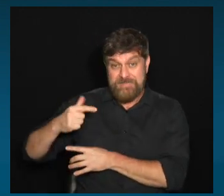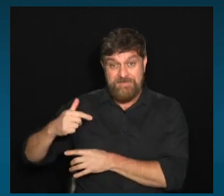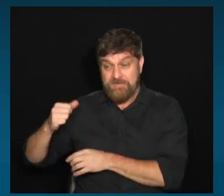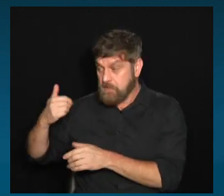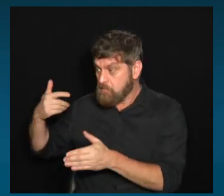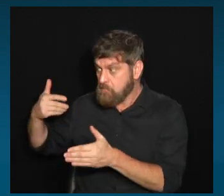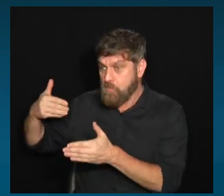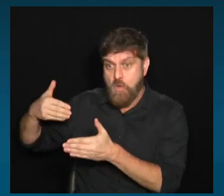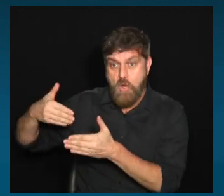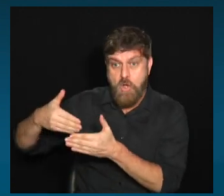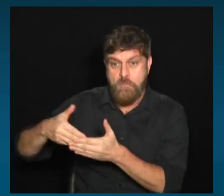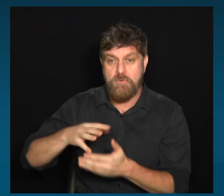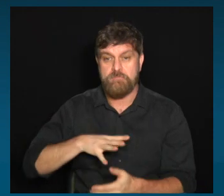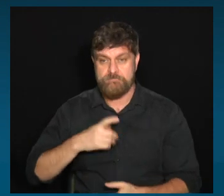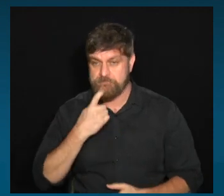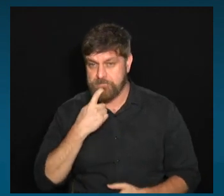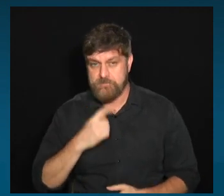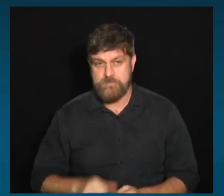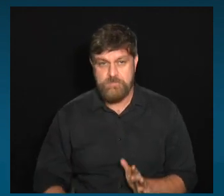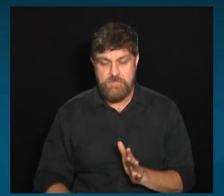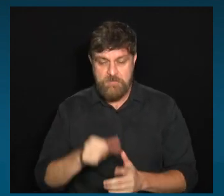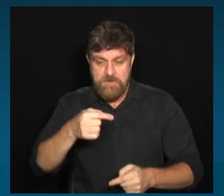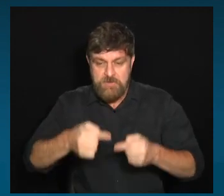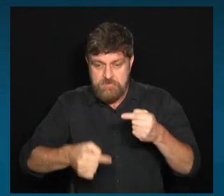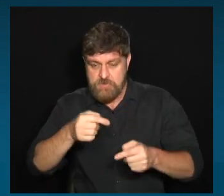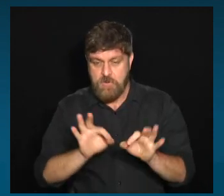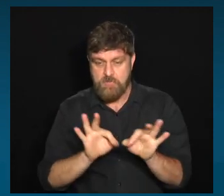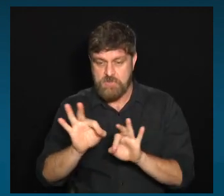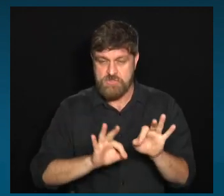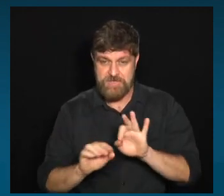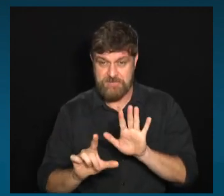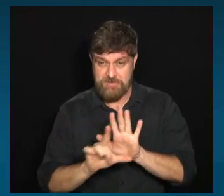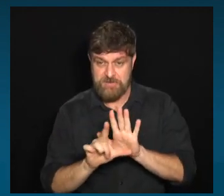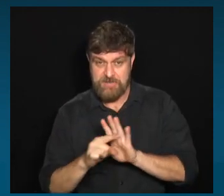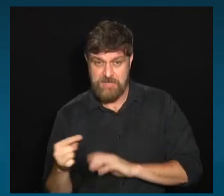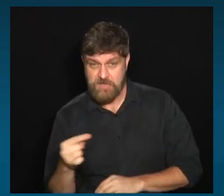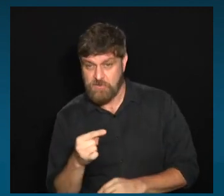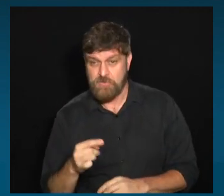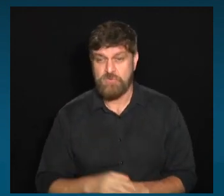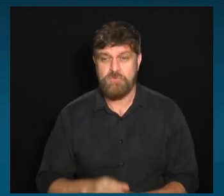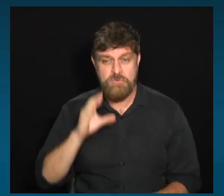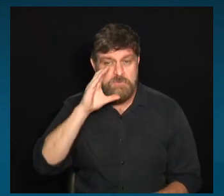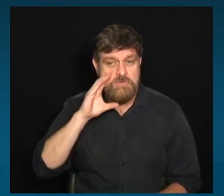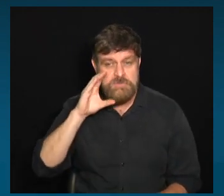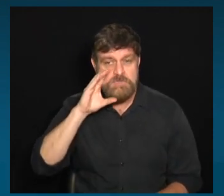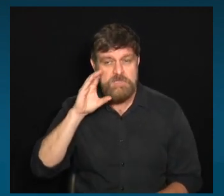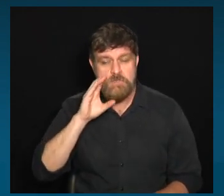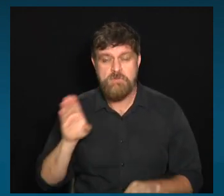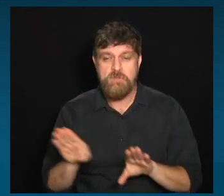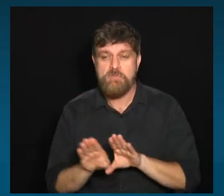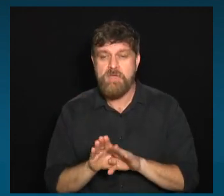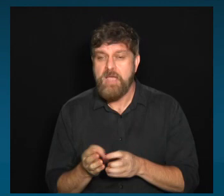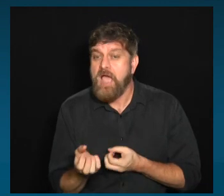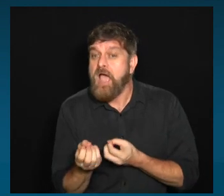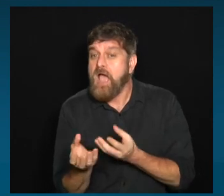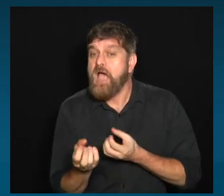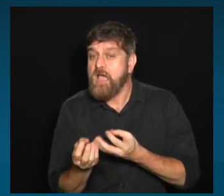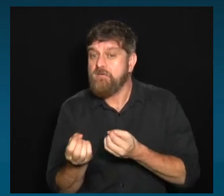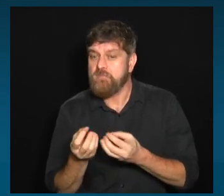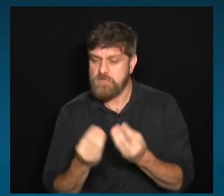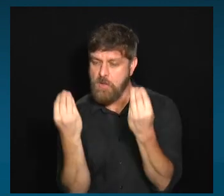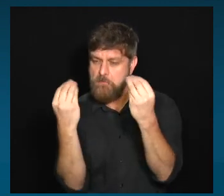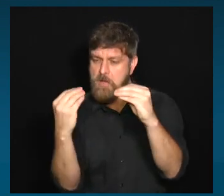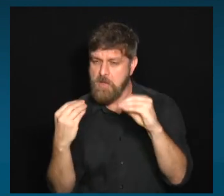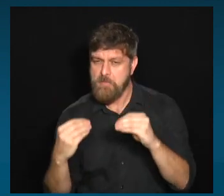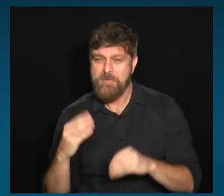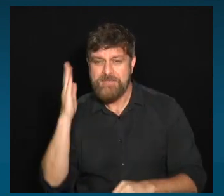Campinas. Em primeira discussão, será analisado o projeto do vereador Luiz Cirilo, com emenda, que trata do acesso à informação a respeito de